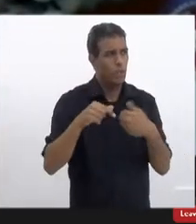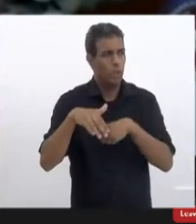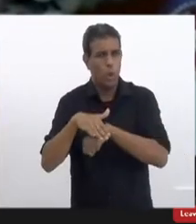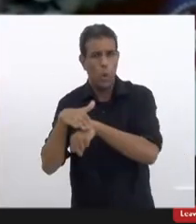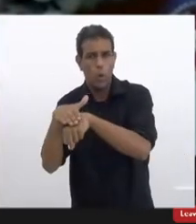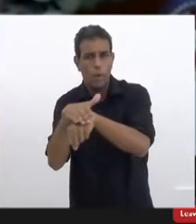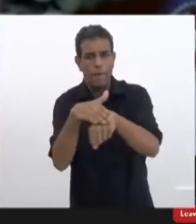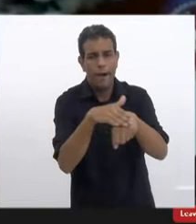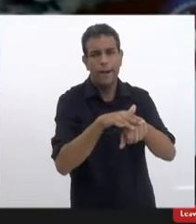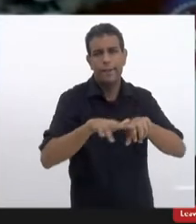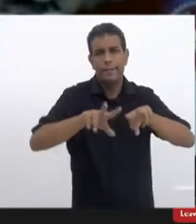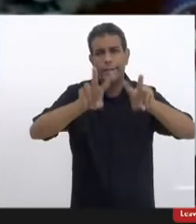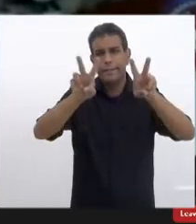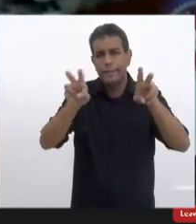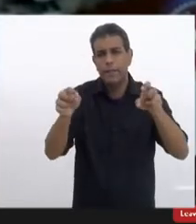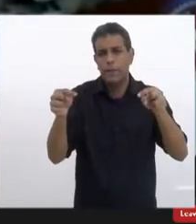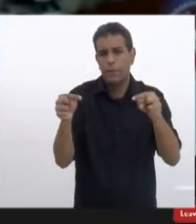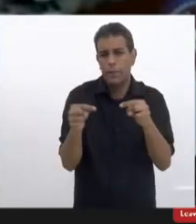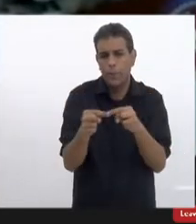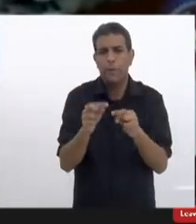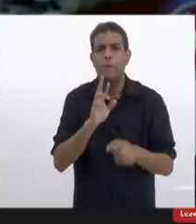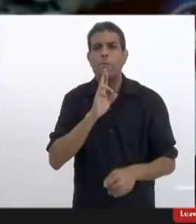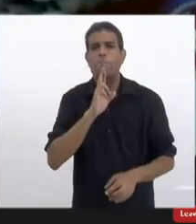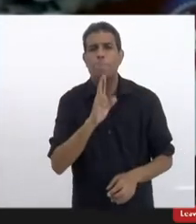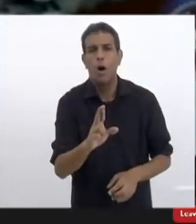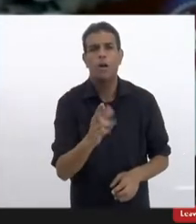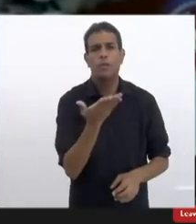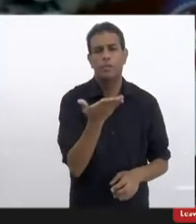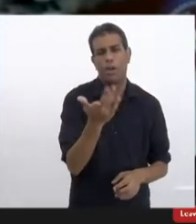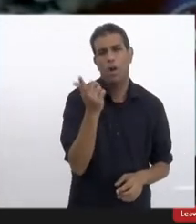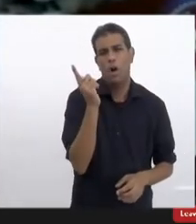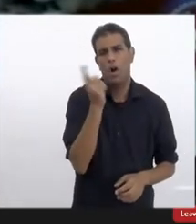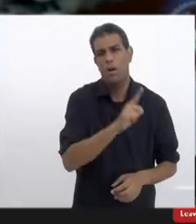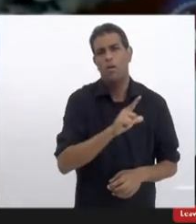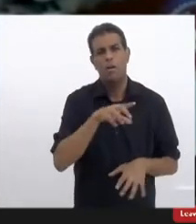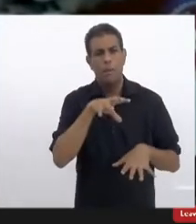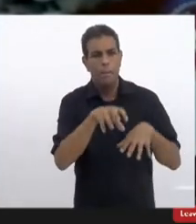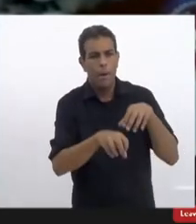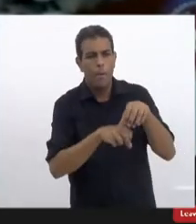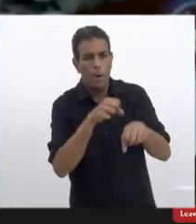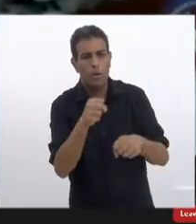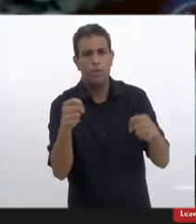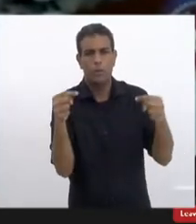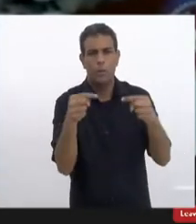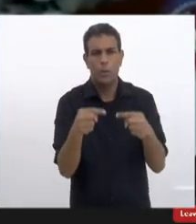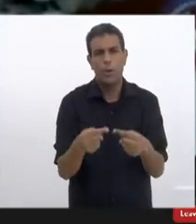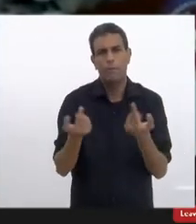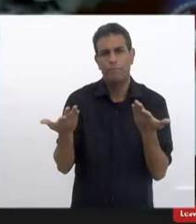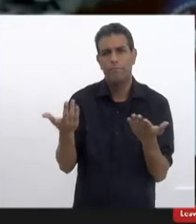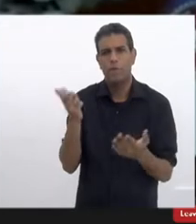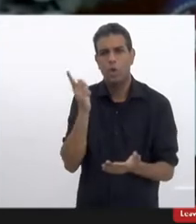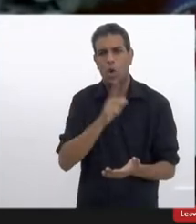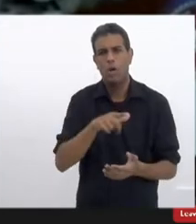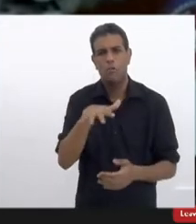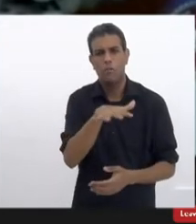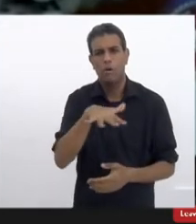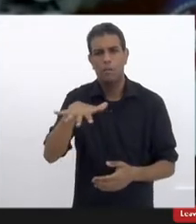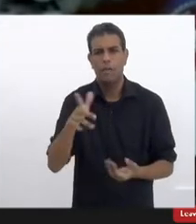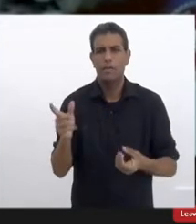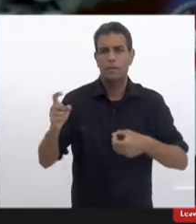esse diálogo, para que os resultados que buscamos, para que essa